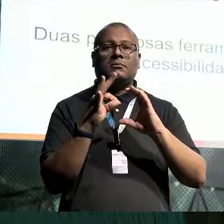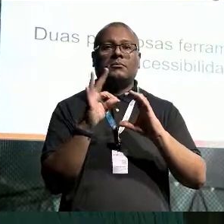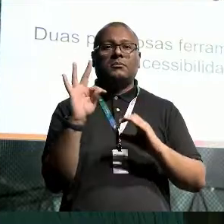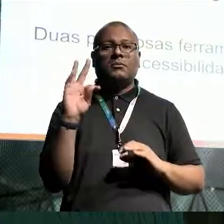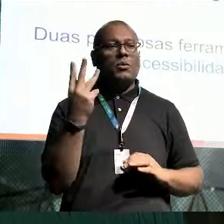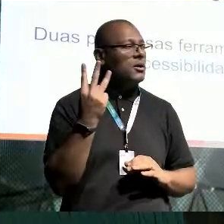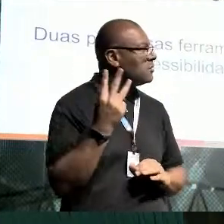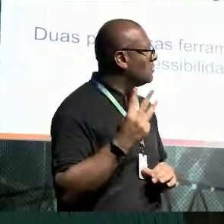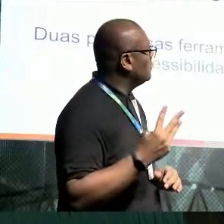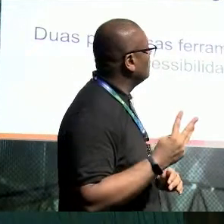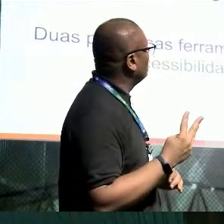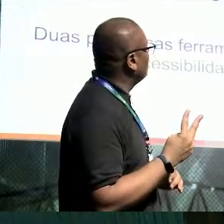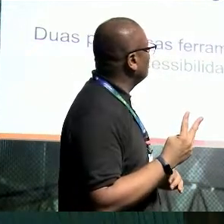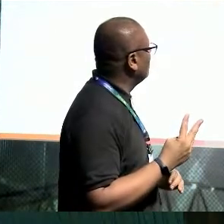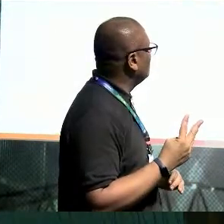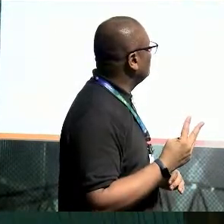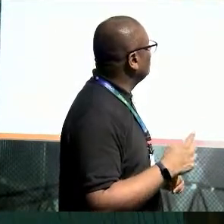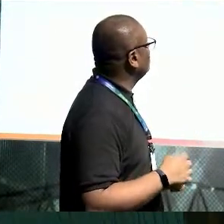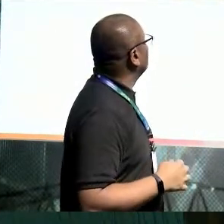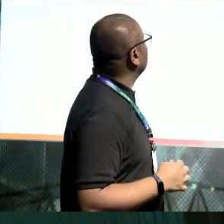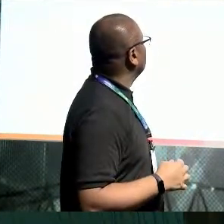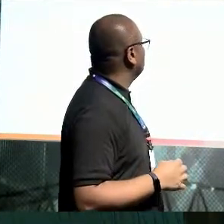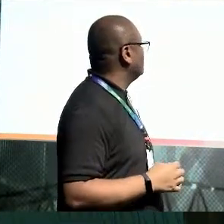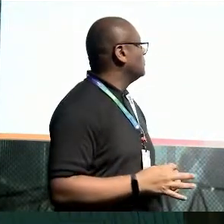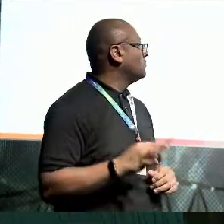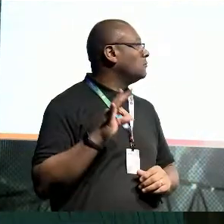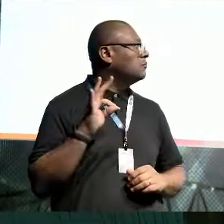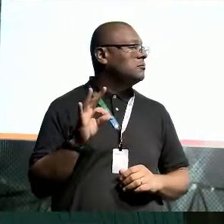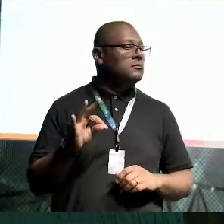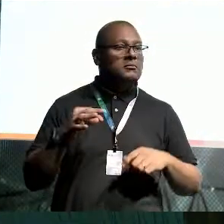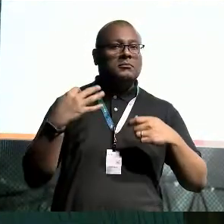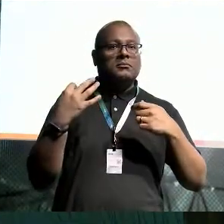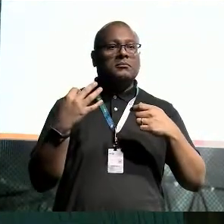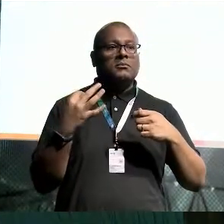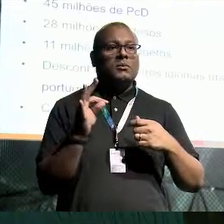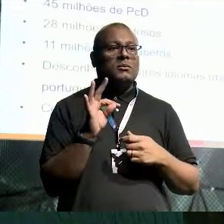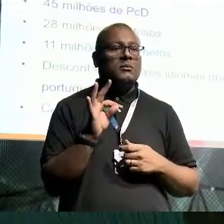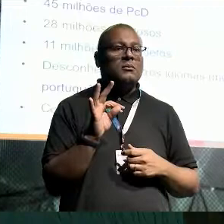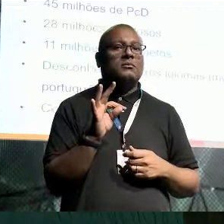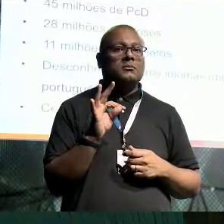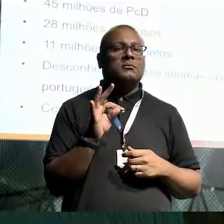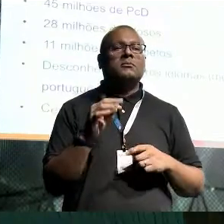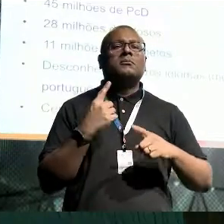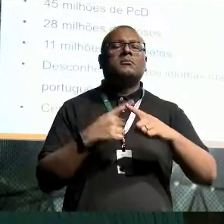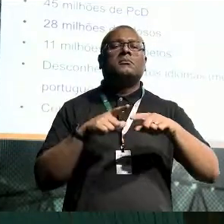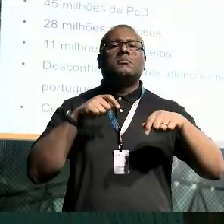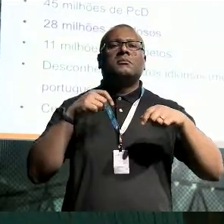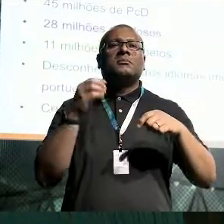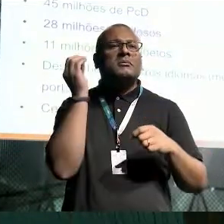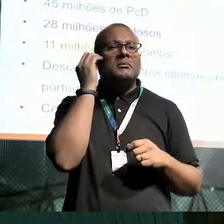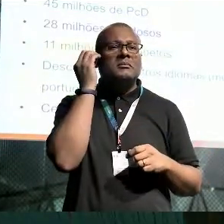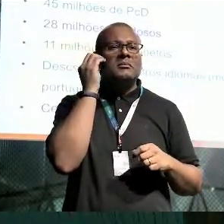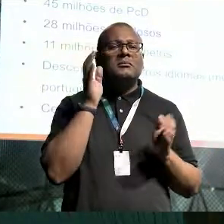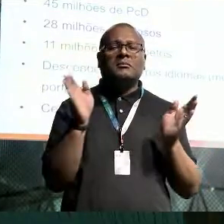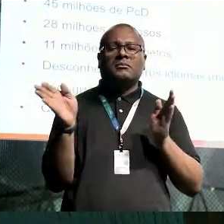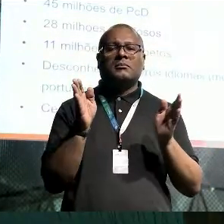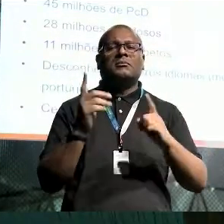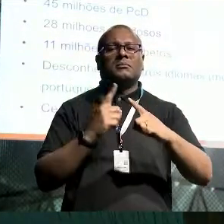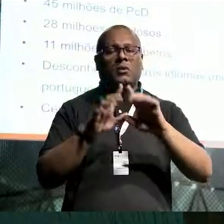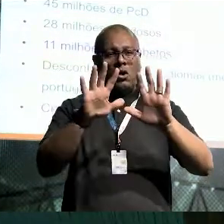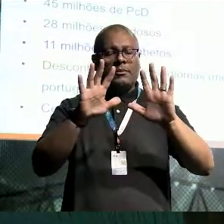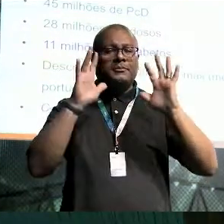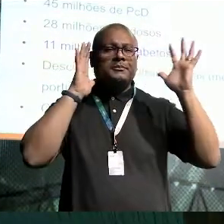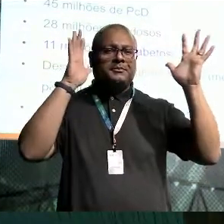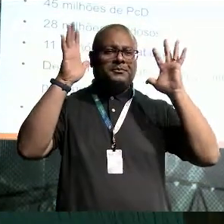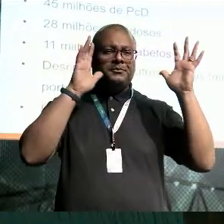Então, vamos começar. Por que a gente precisa testar a acessibilidade? Se a gente pensar que todo